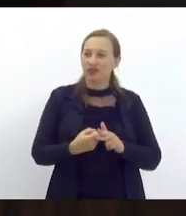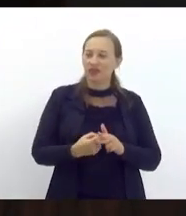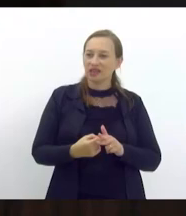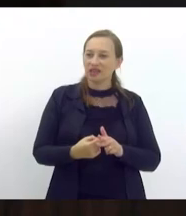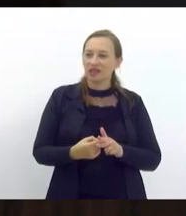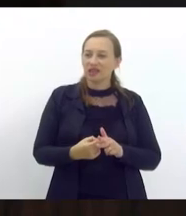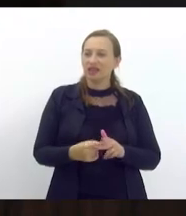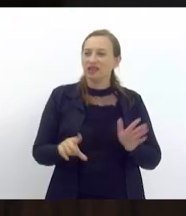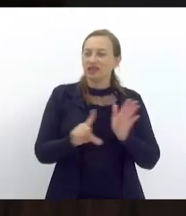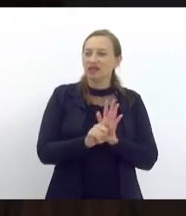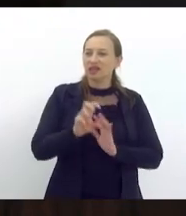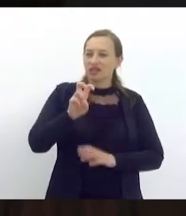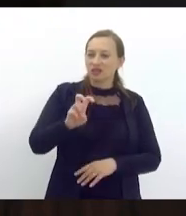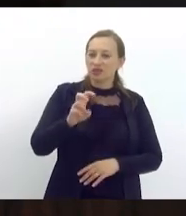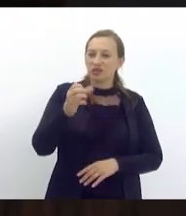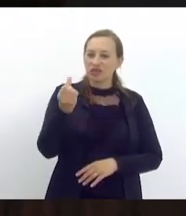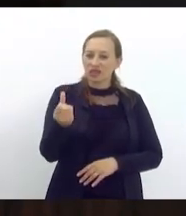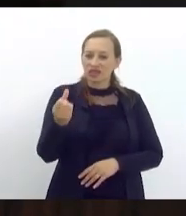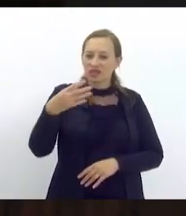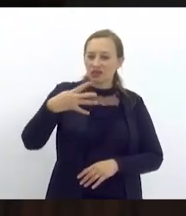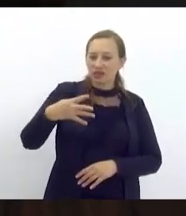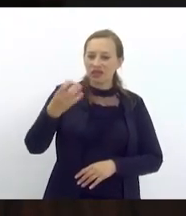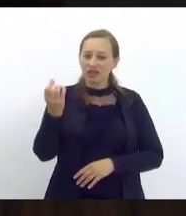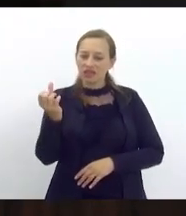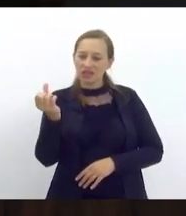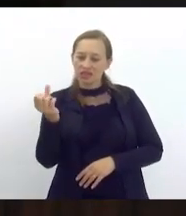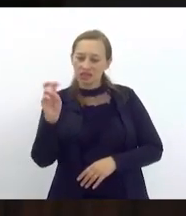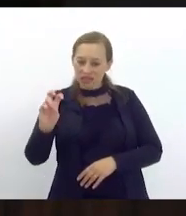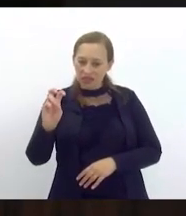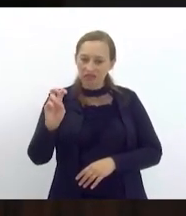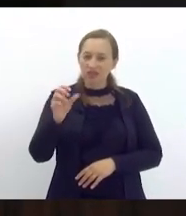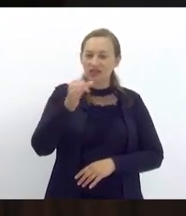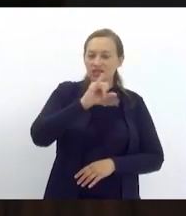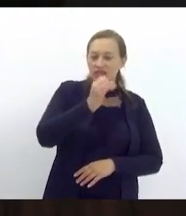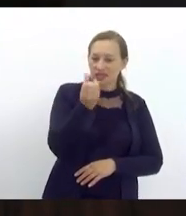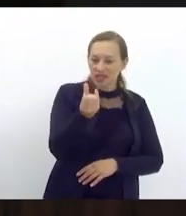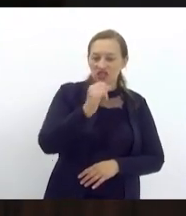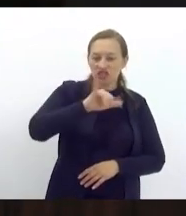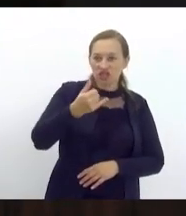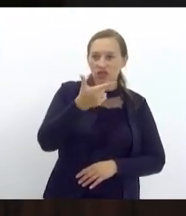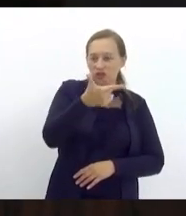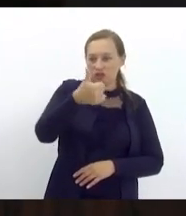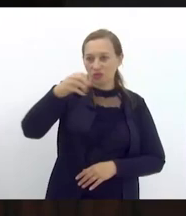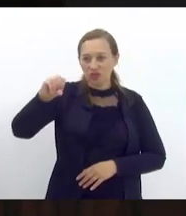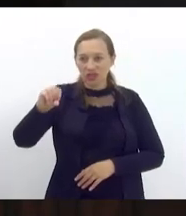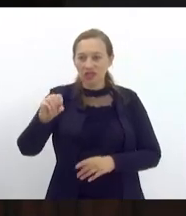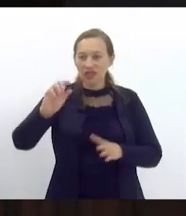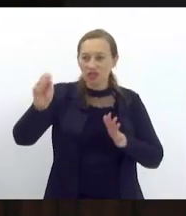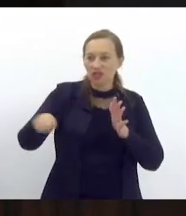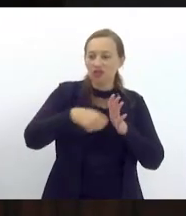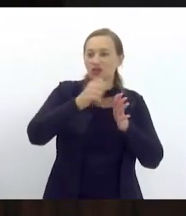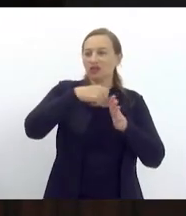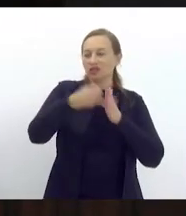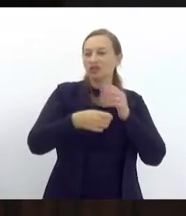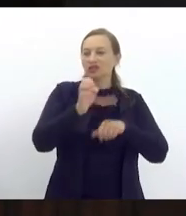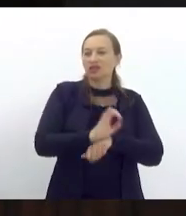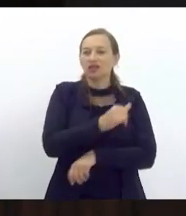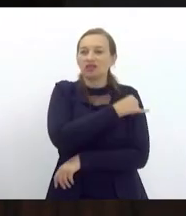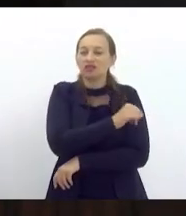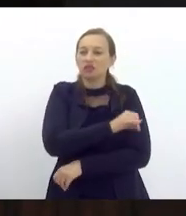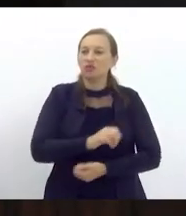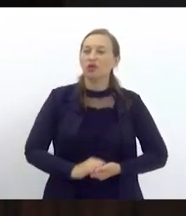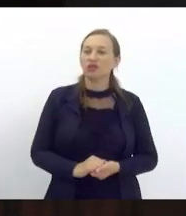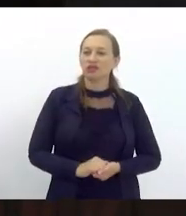o anexo da lei 5.645 de 6 de janeiro 2010 incluindo no calendário Oficial do Estado do Rio de Janeiro